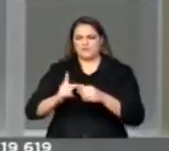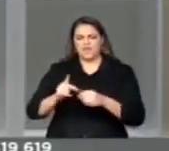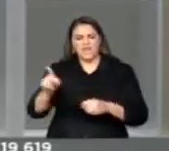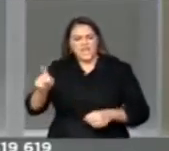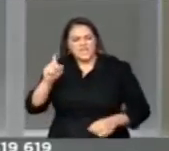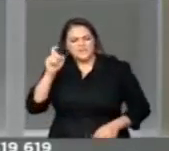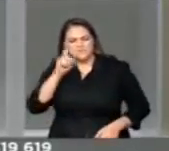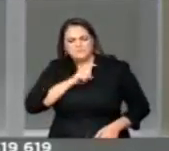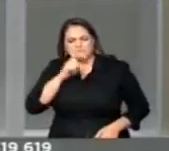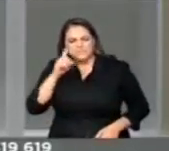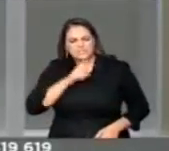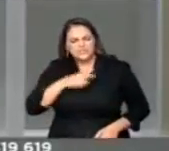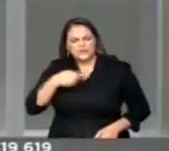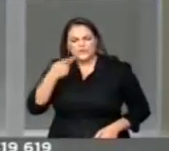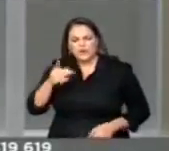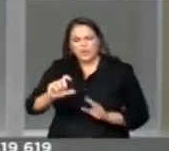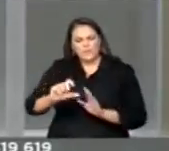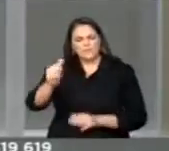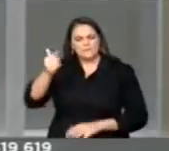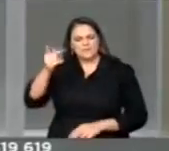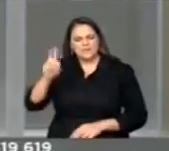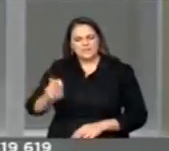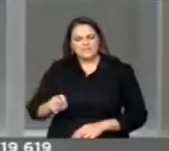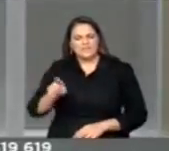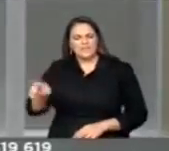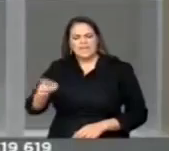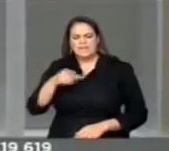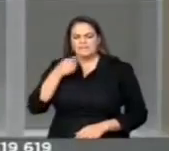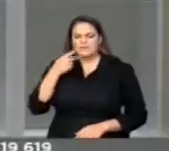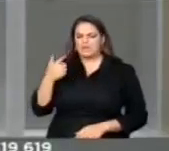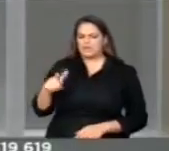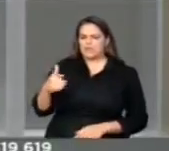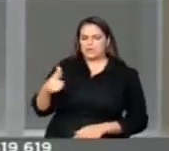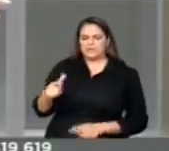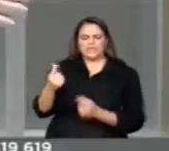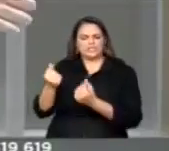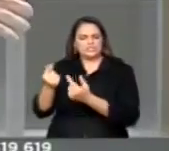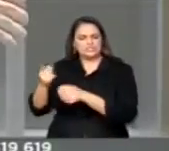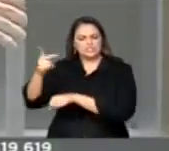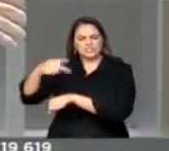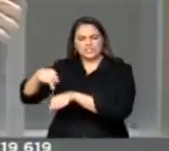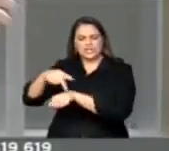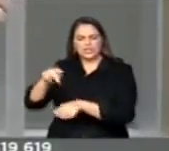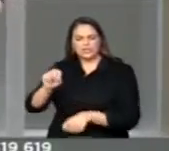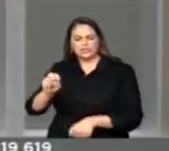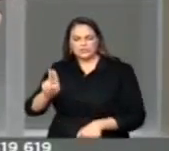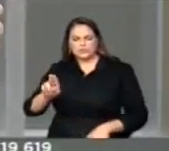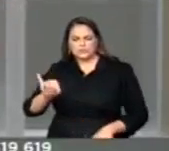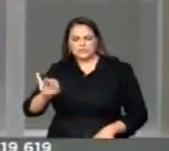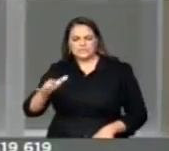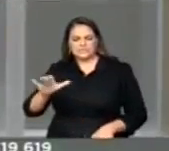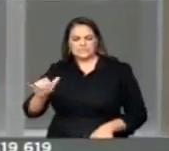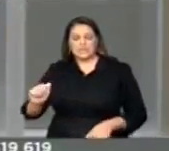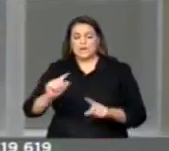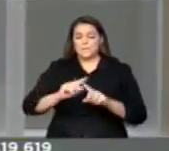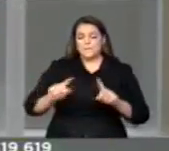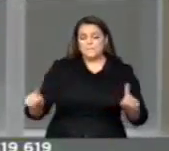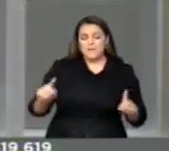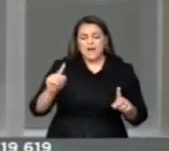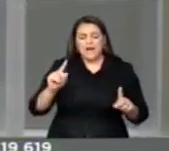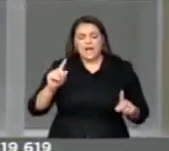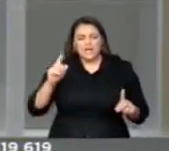pela primeira vez que ele não tinha contas na Suíça, e lá já apareceu que ele é um